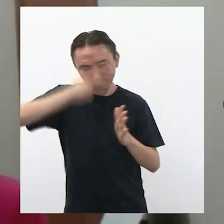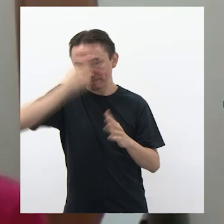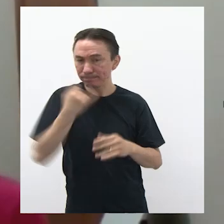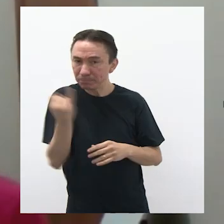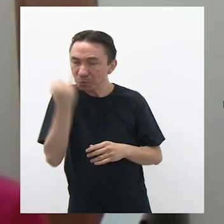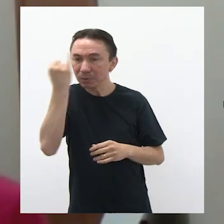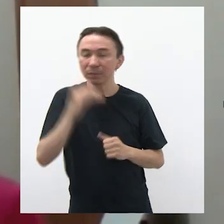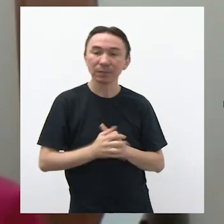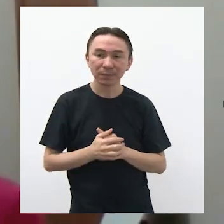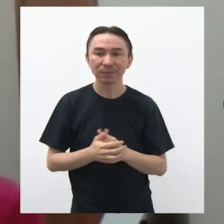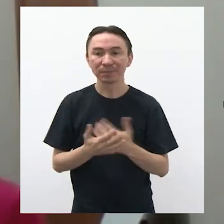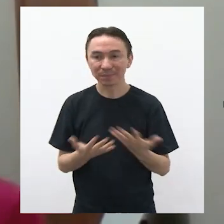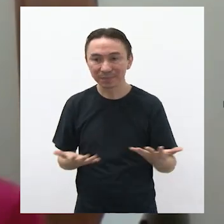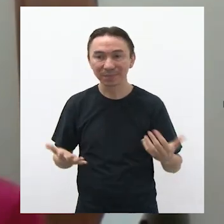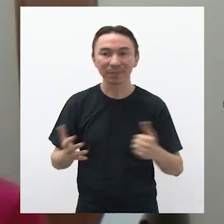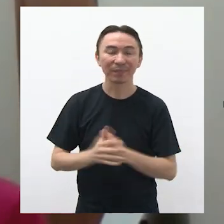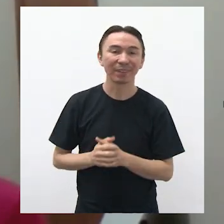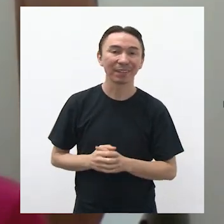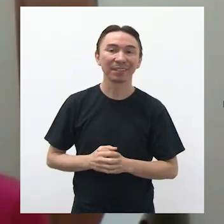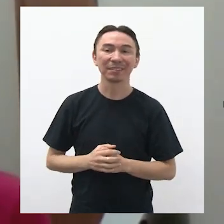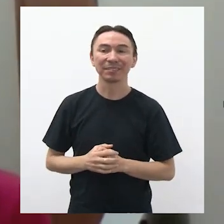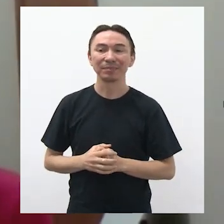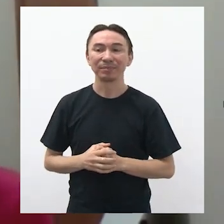Calma, professor, está acabando.